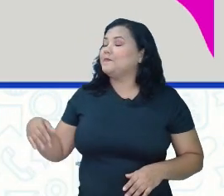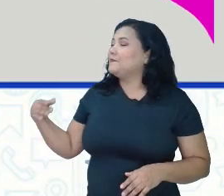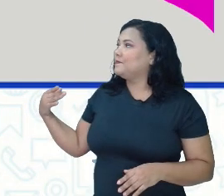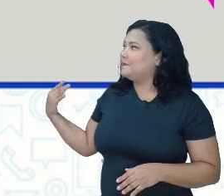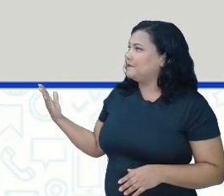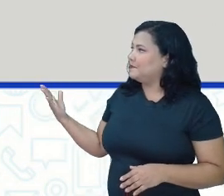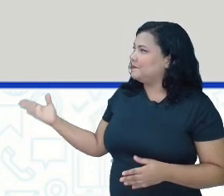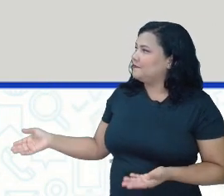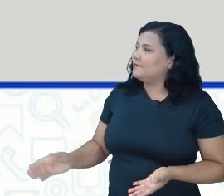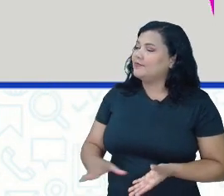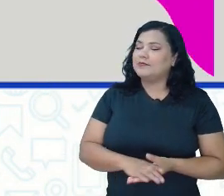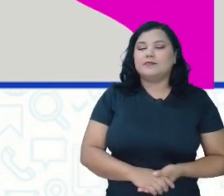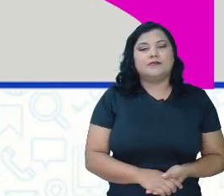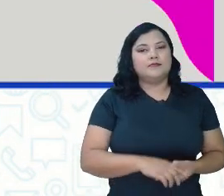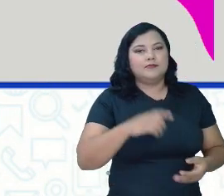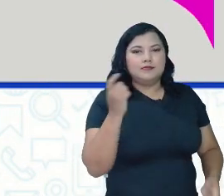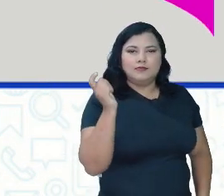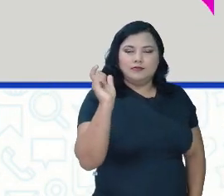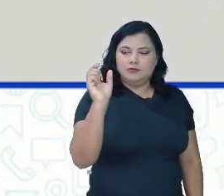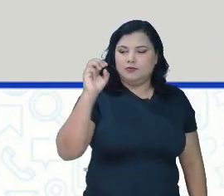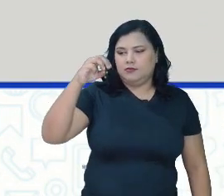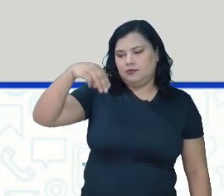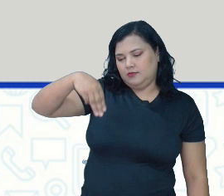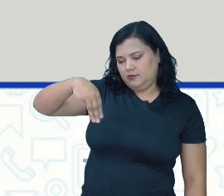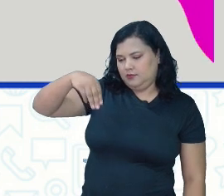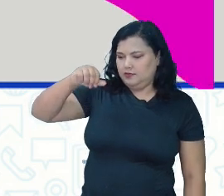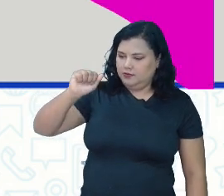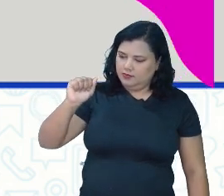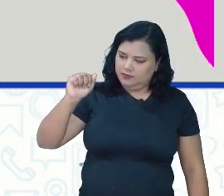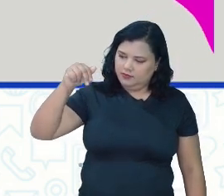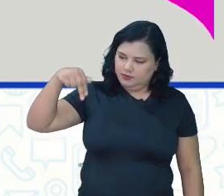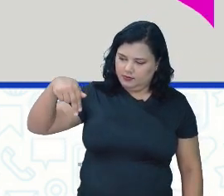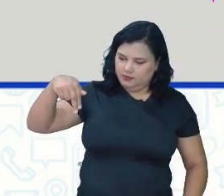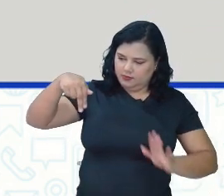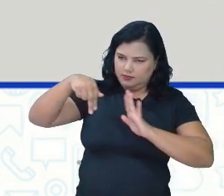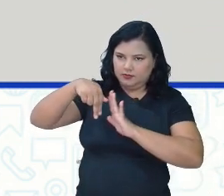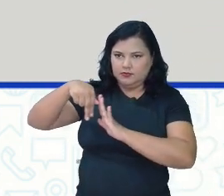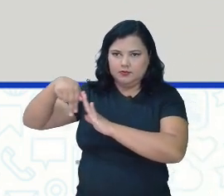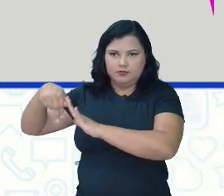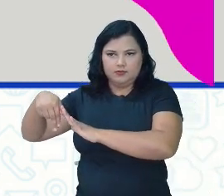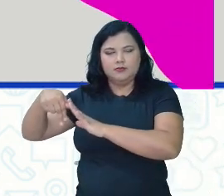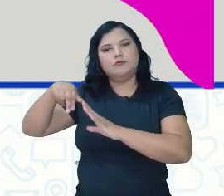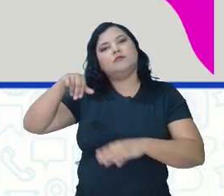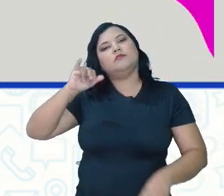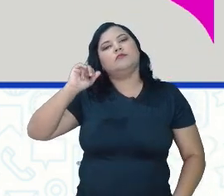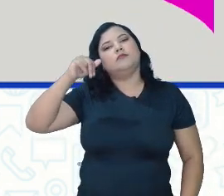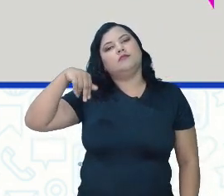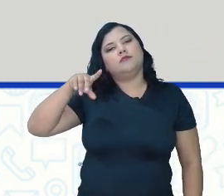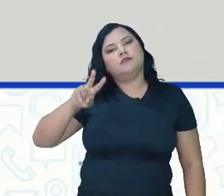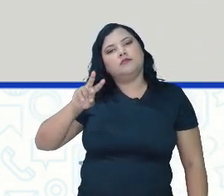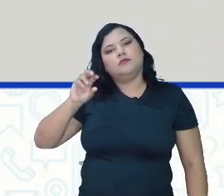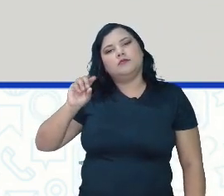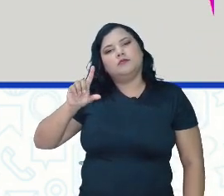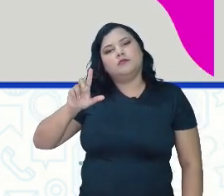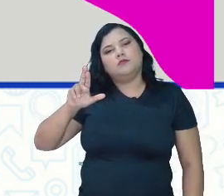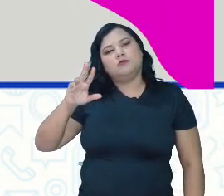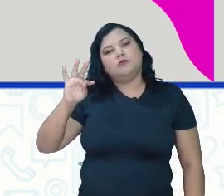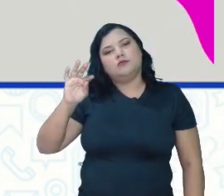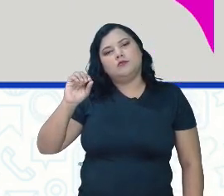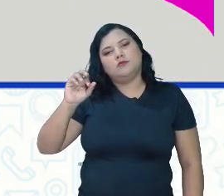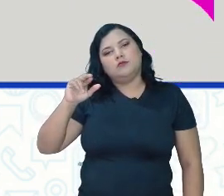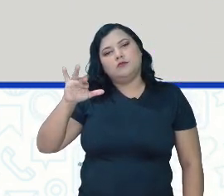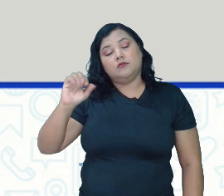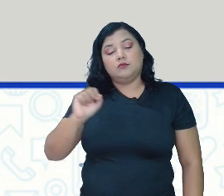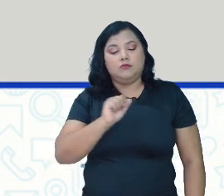da junção de dois vocábulos, man, involuntário, e ga, desenho